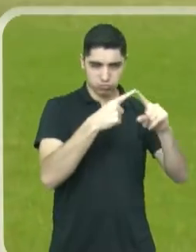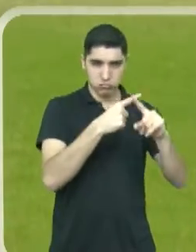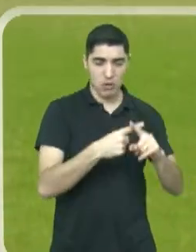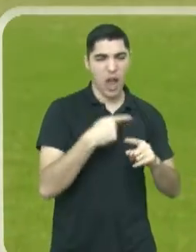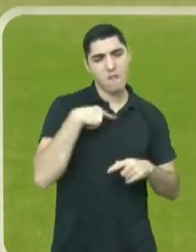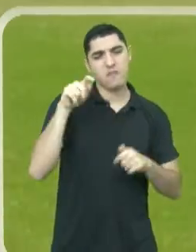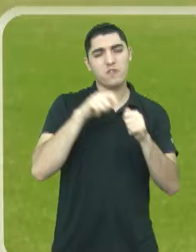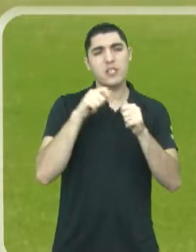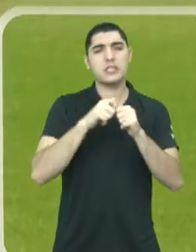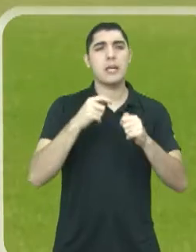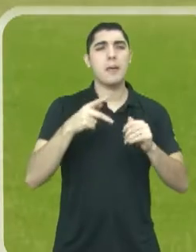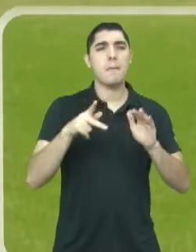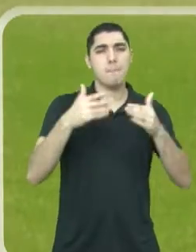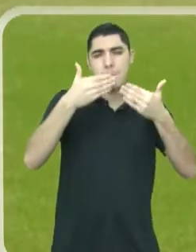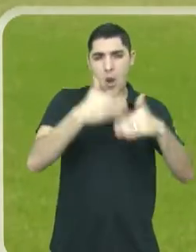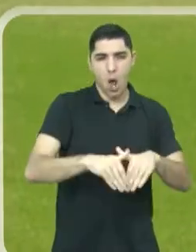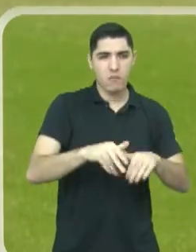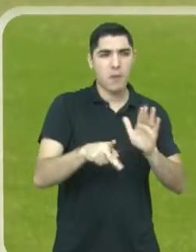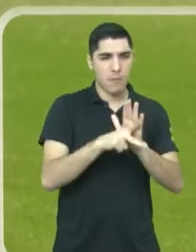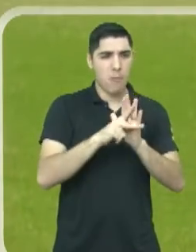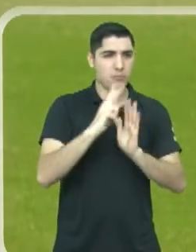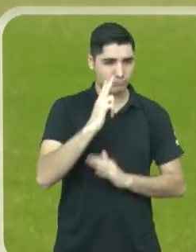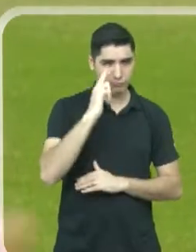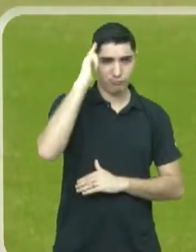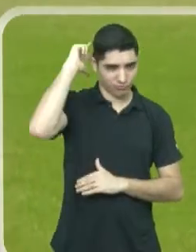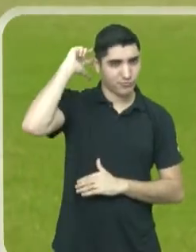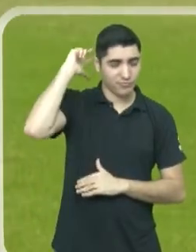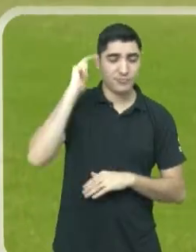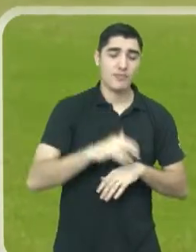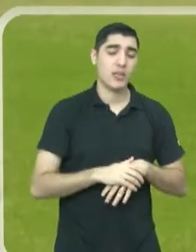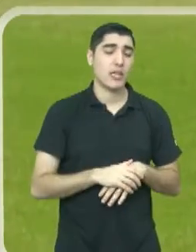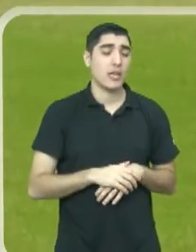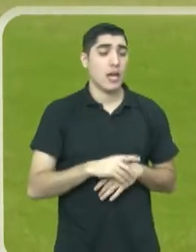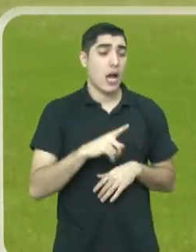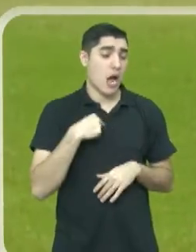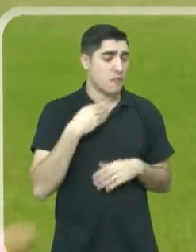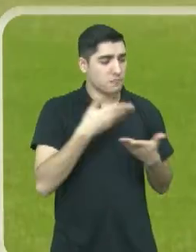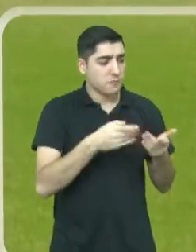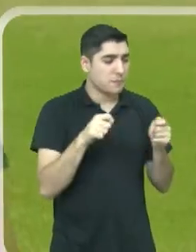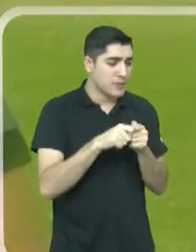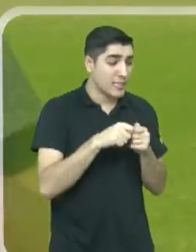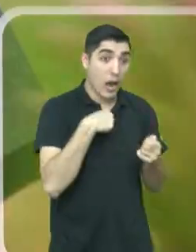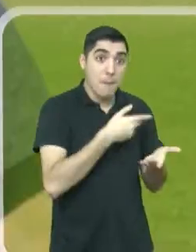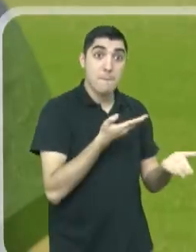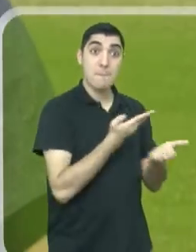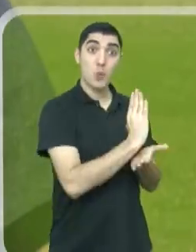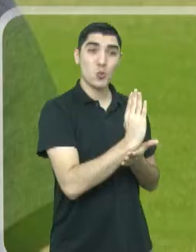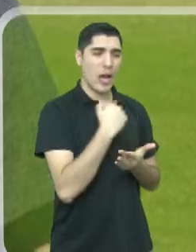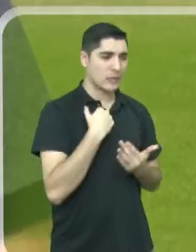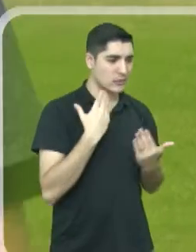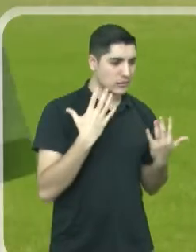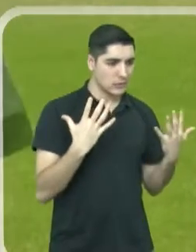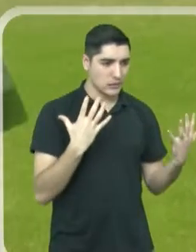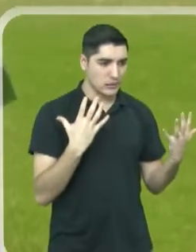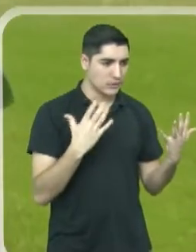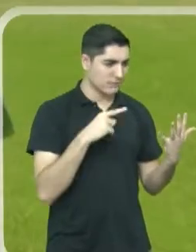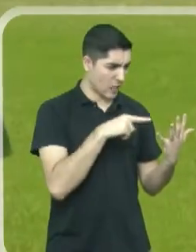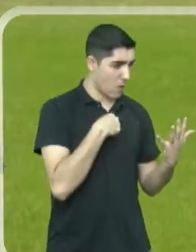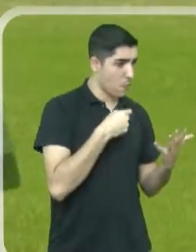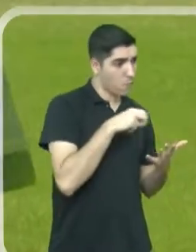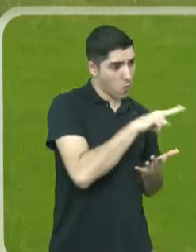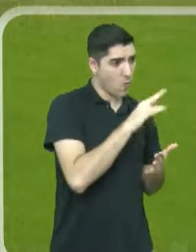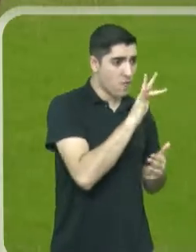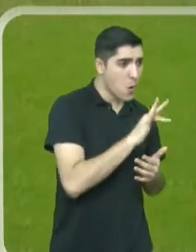de Juiz de Fora, acabei sendo aprovado e aí ficou aquela indefinição. Volto a jogar ou vou